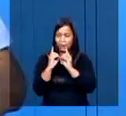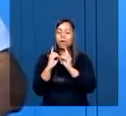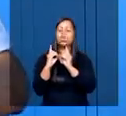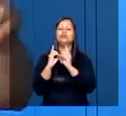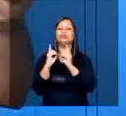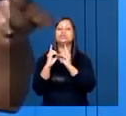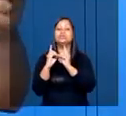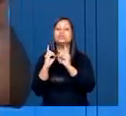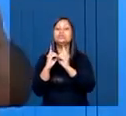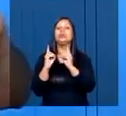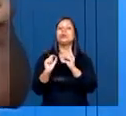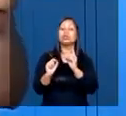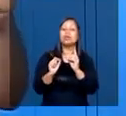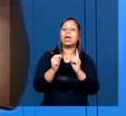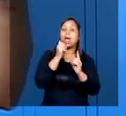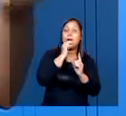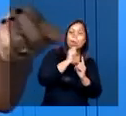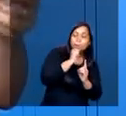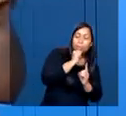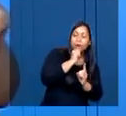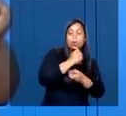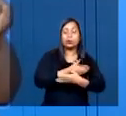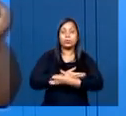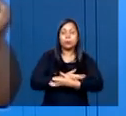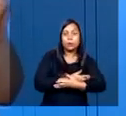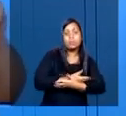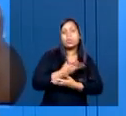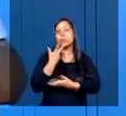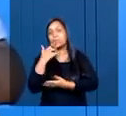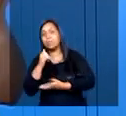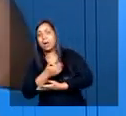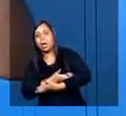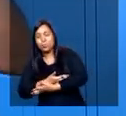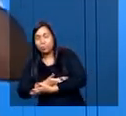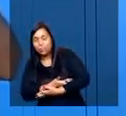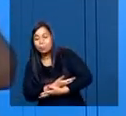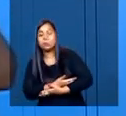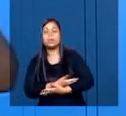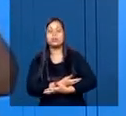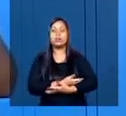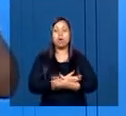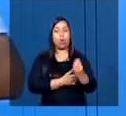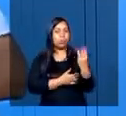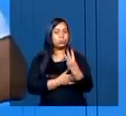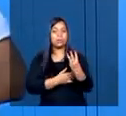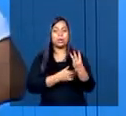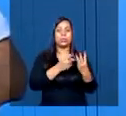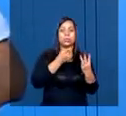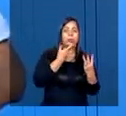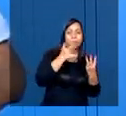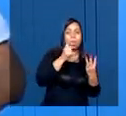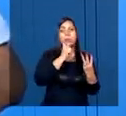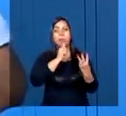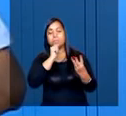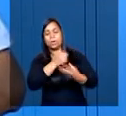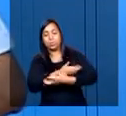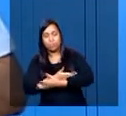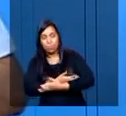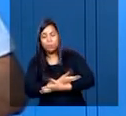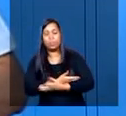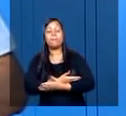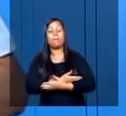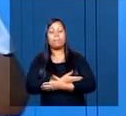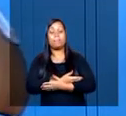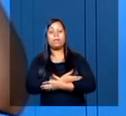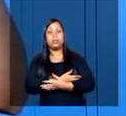casal e o bebê, ou a mãe e o bebê, ou o pai e o bebê, né? O pai, a mãe e o bebê, são 2 psicólogos que atendem e 1